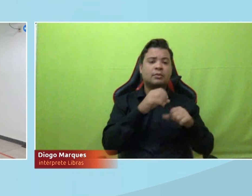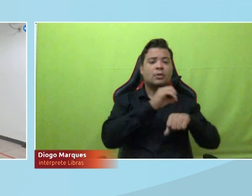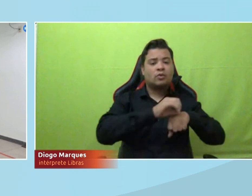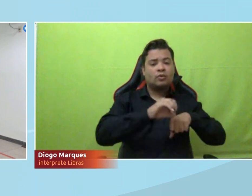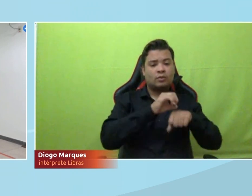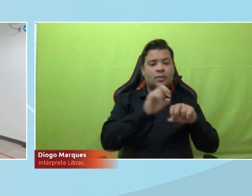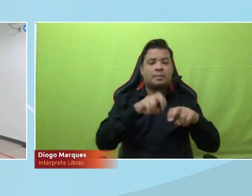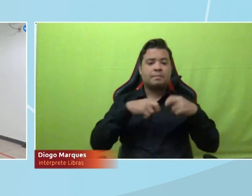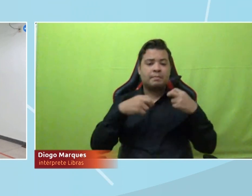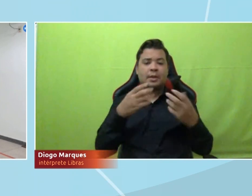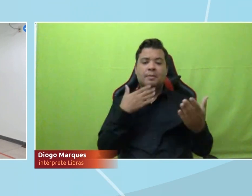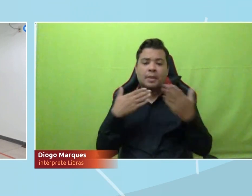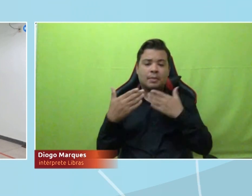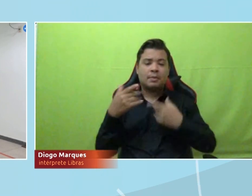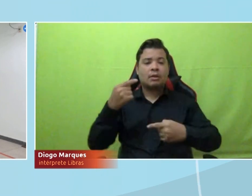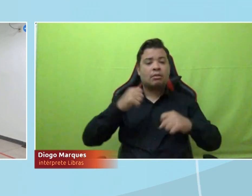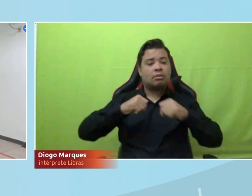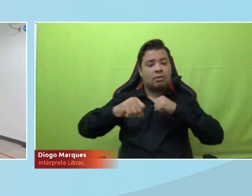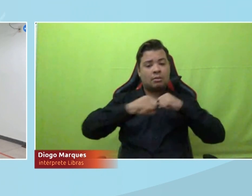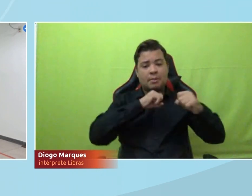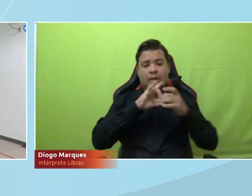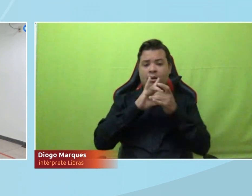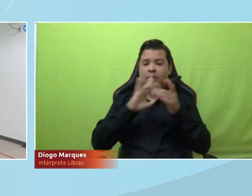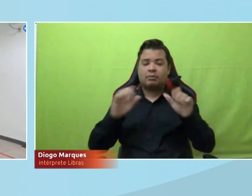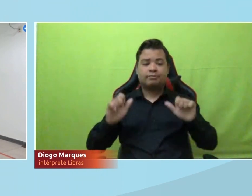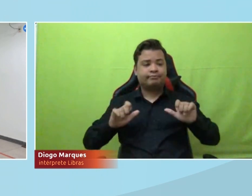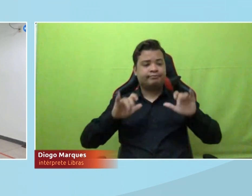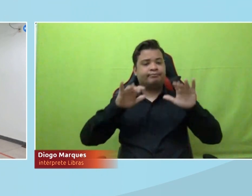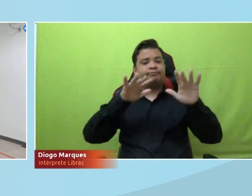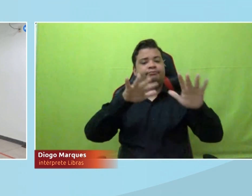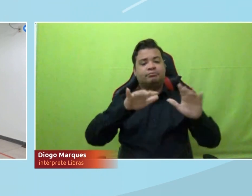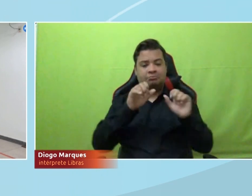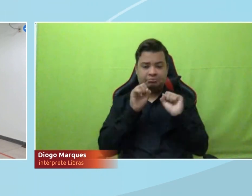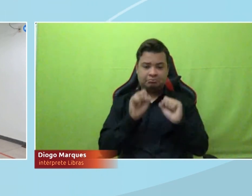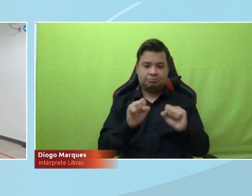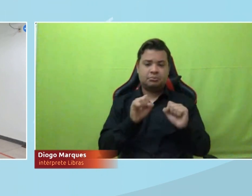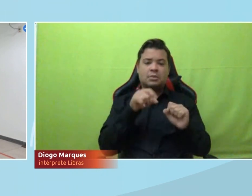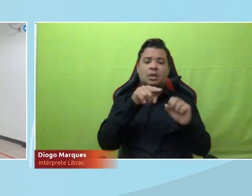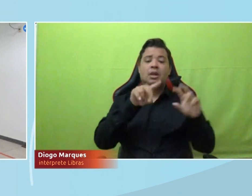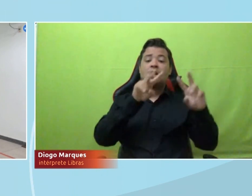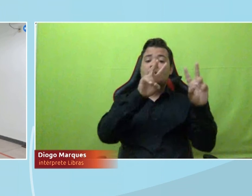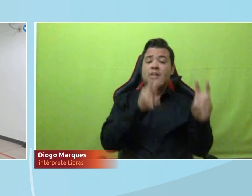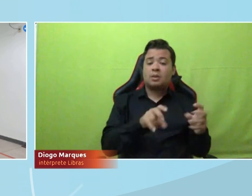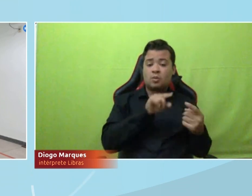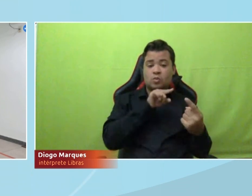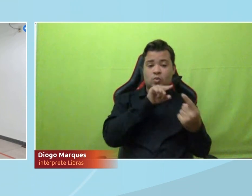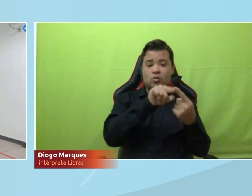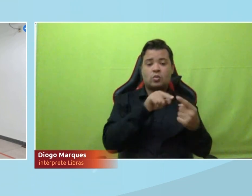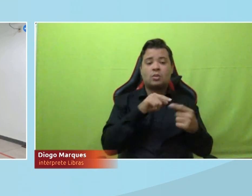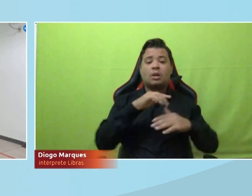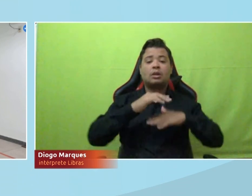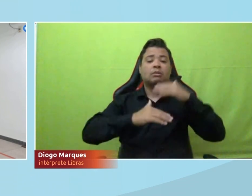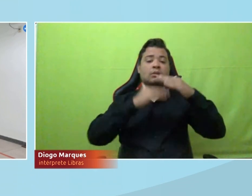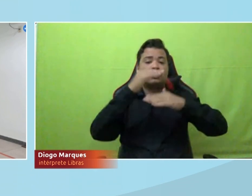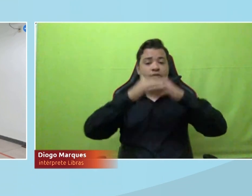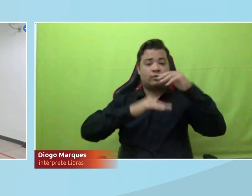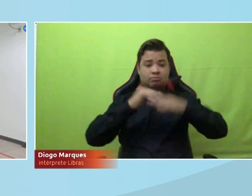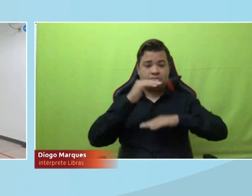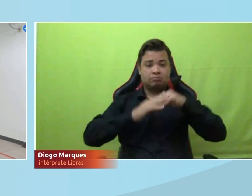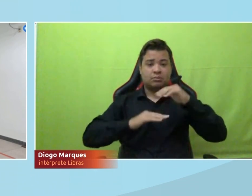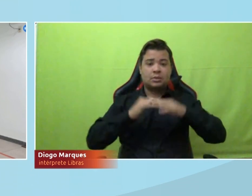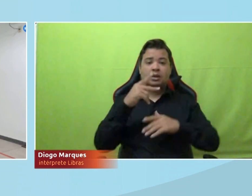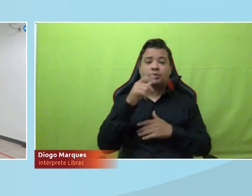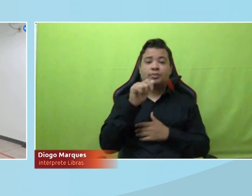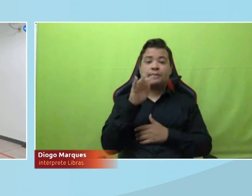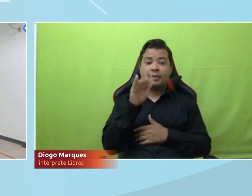e debates abertos ao público sobre as temáticas relacionadas ao desenvolvimento das artes plásticas em Goiás.